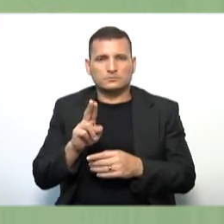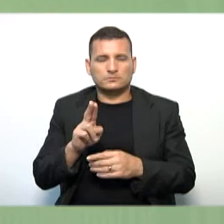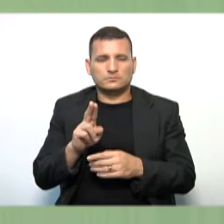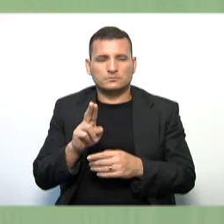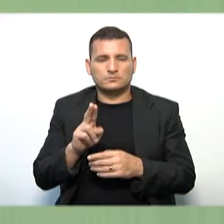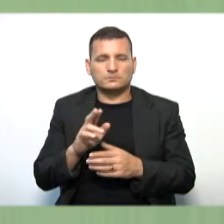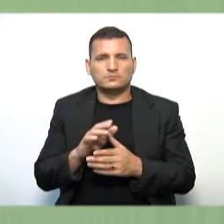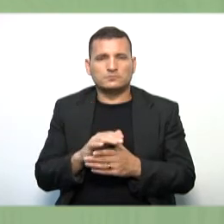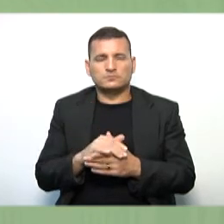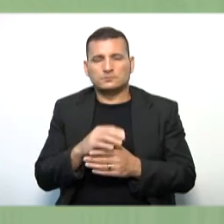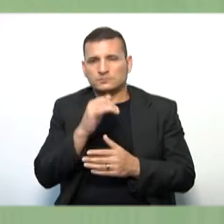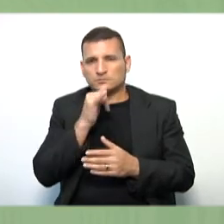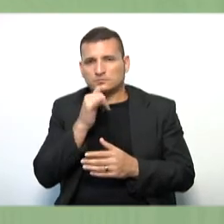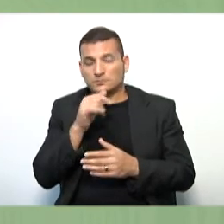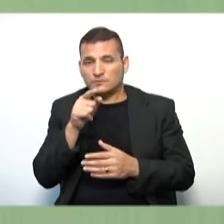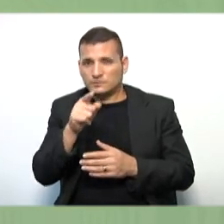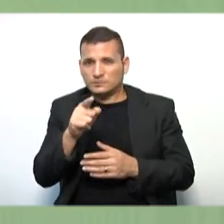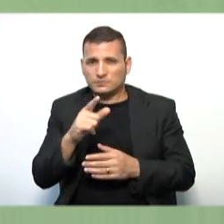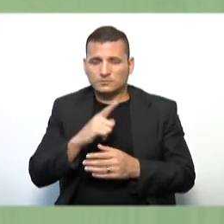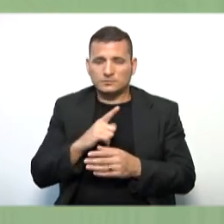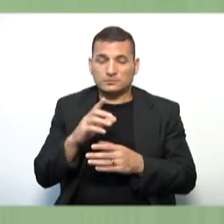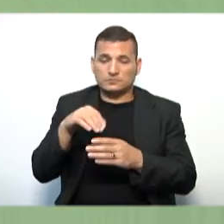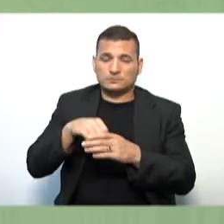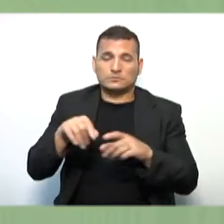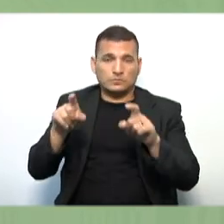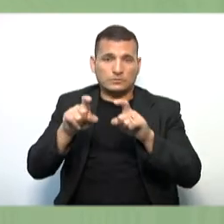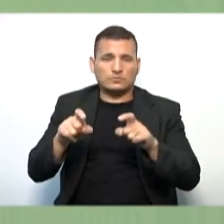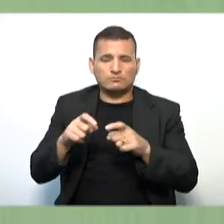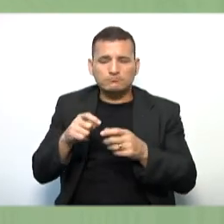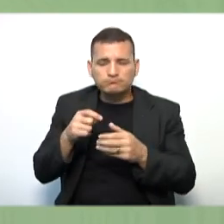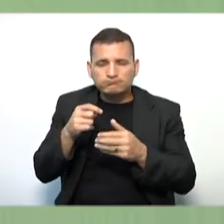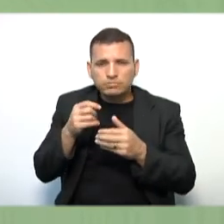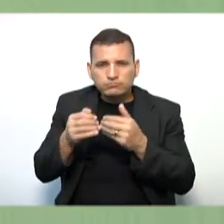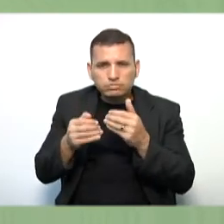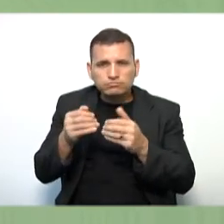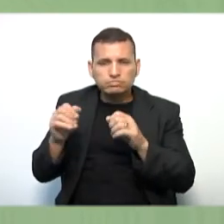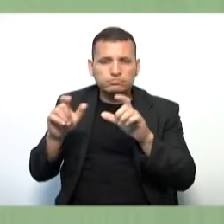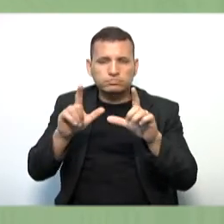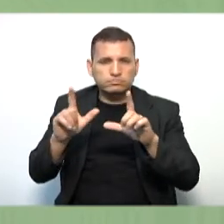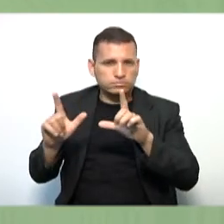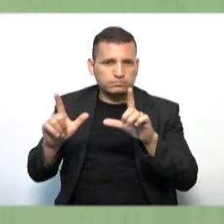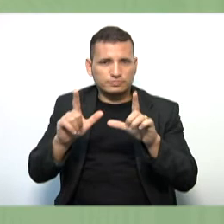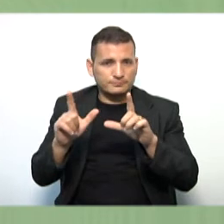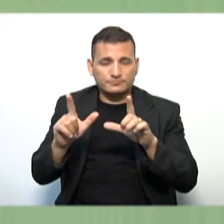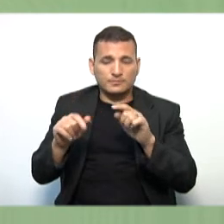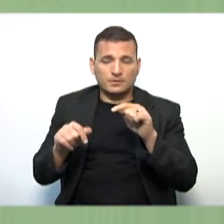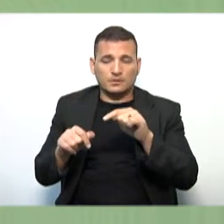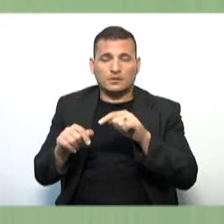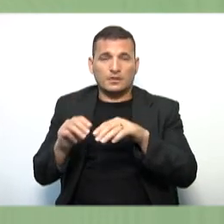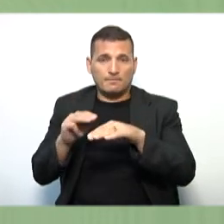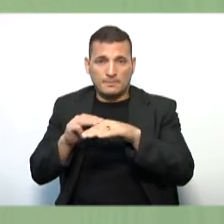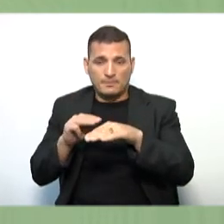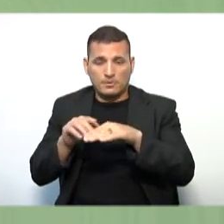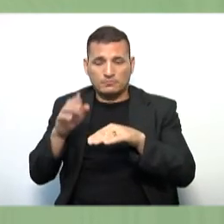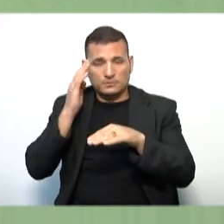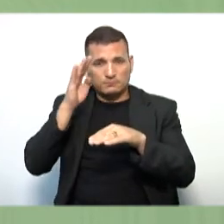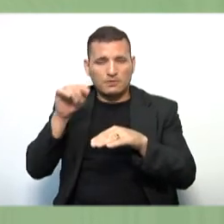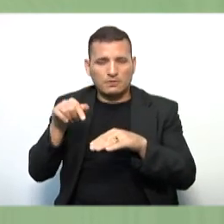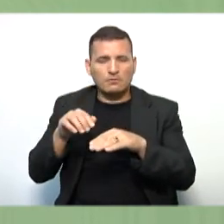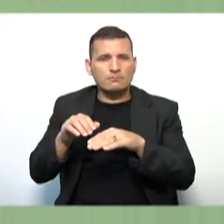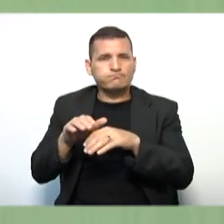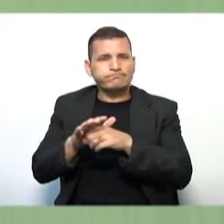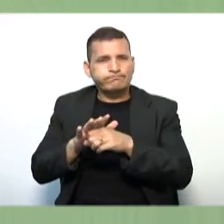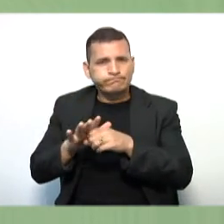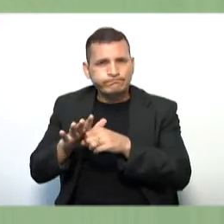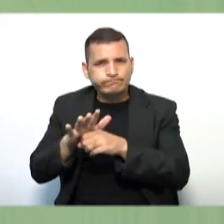Quando você vai abrindo processos no computador, a memória principal vai enchendo. Ela vai enchendo, vai enchendo, vai enchendo. Como